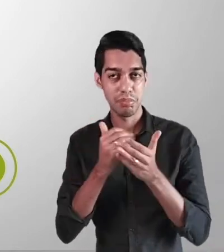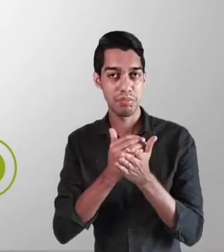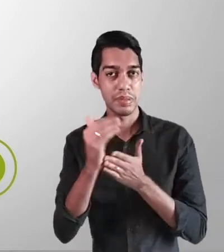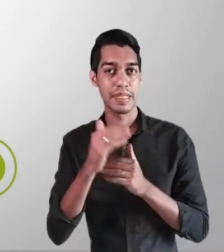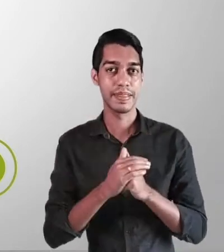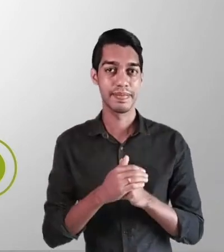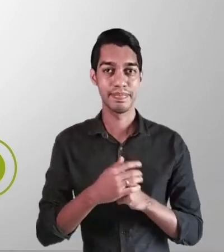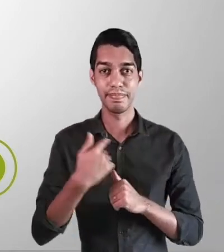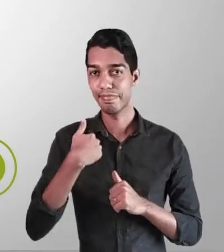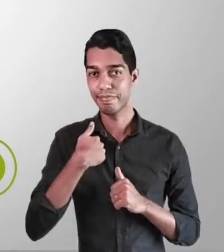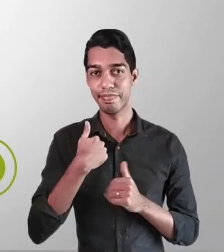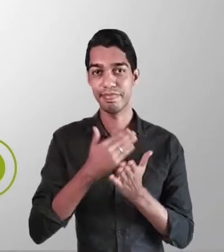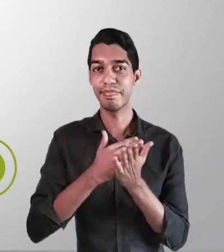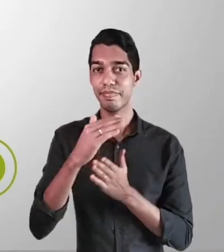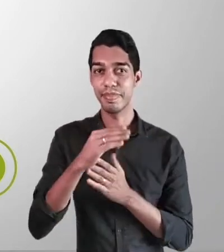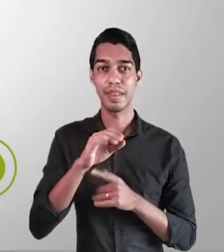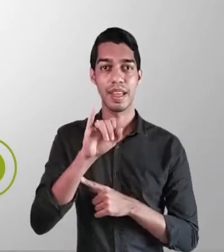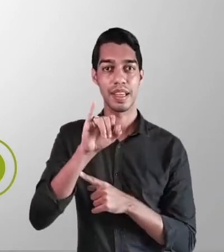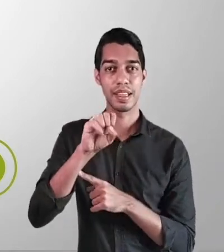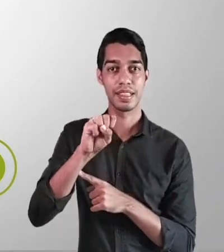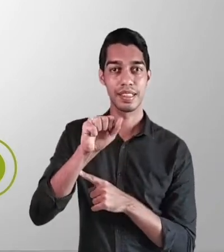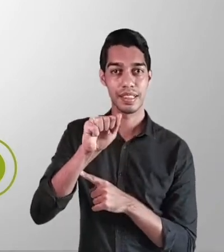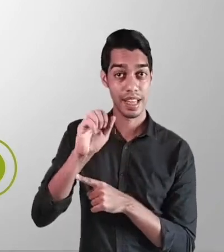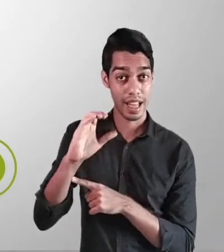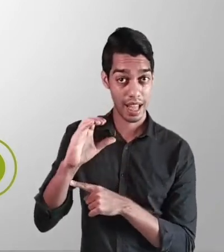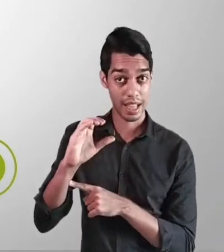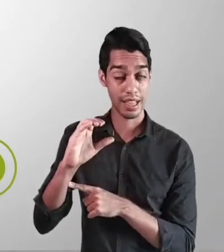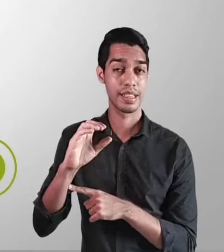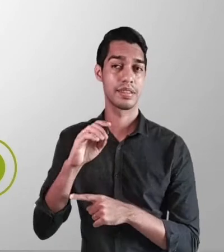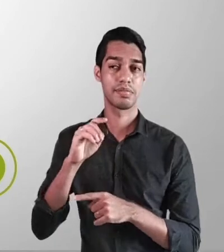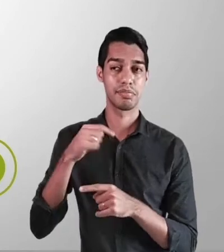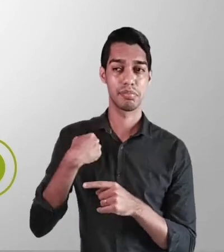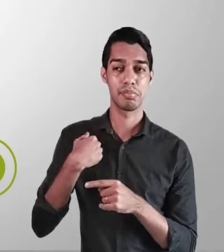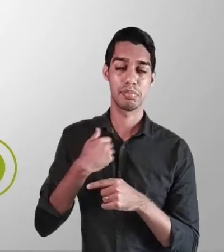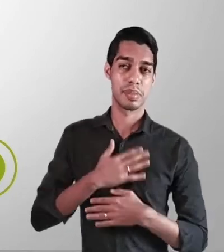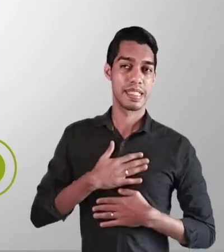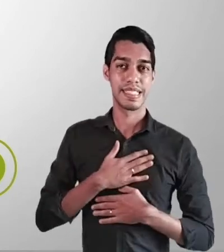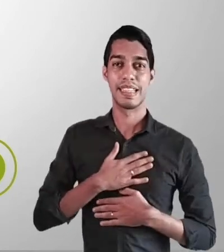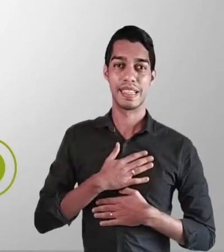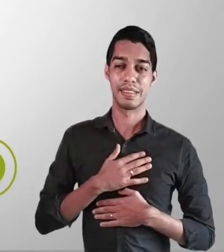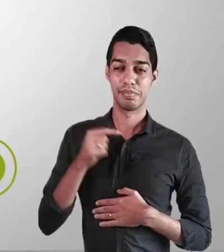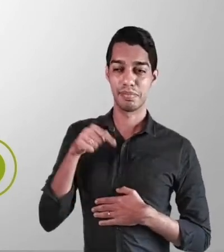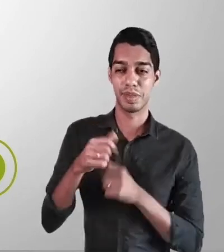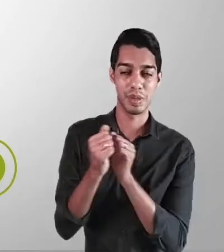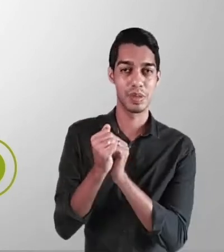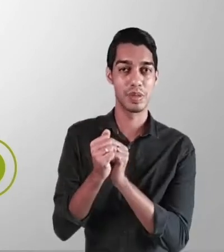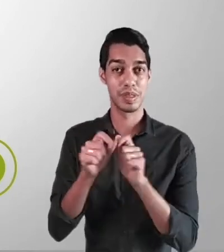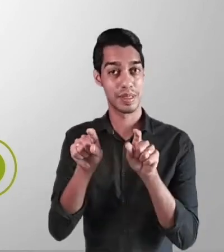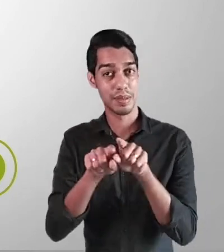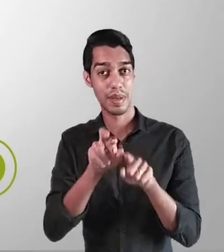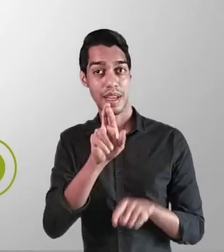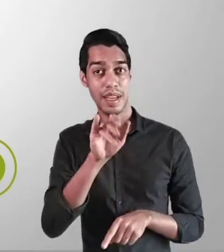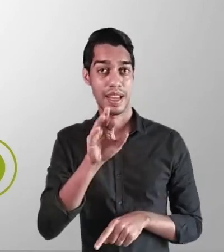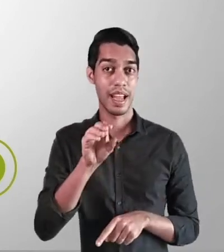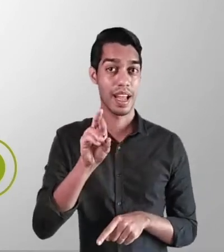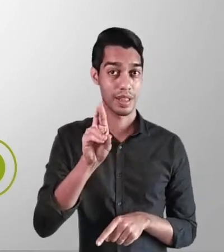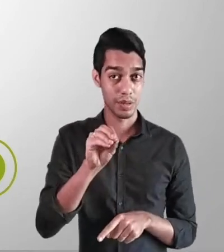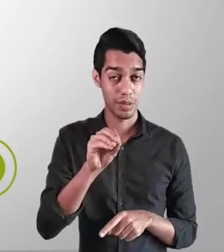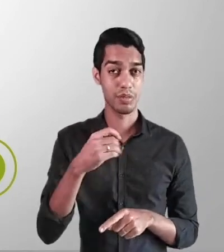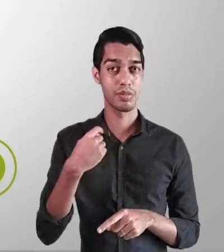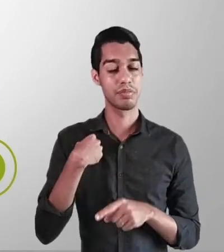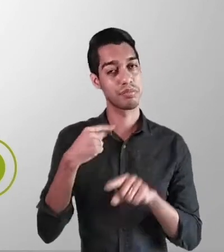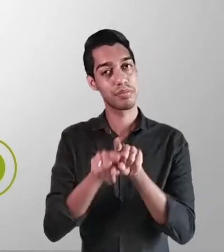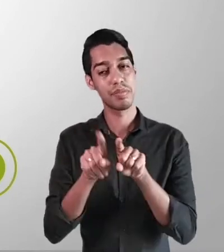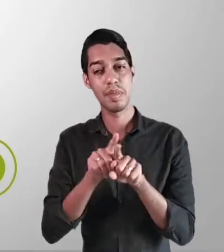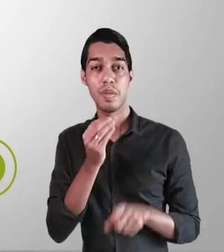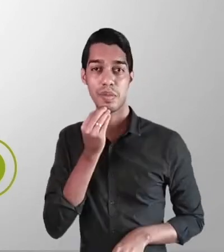primeiro cumprimentar aí o Isaac, é um prazer estar com ele, o Ricardo também, e agradecer aí a oportunidade da ABECS de estarmos aqui mais